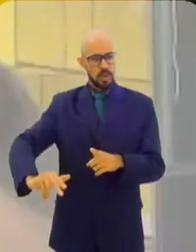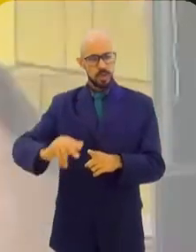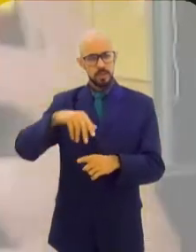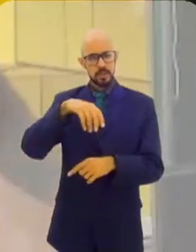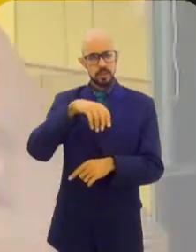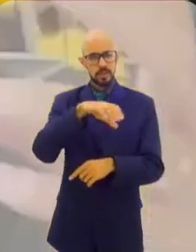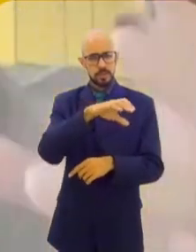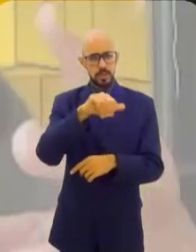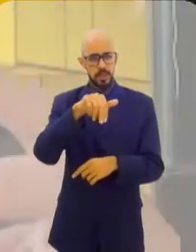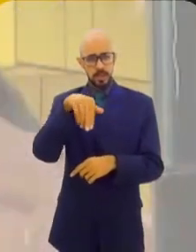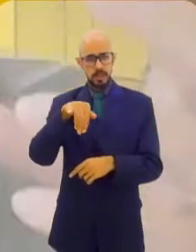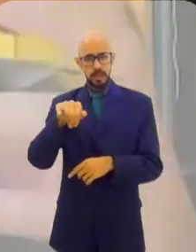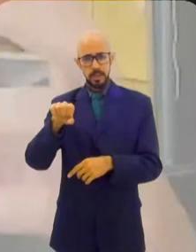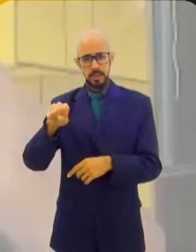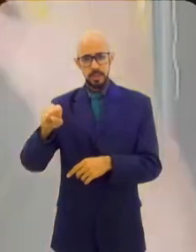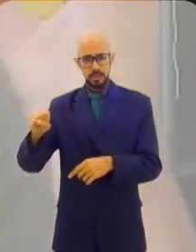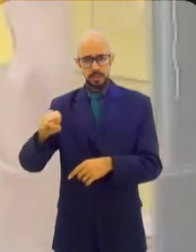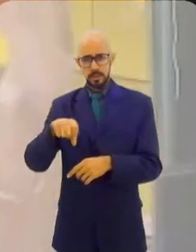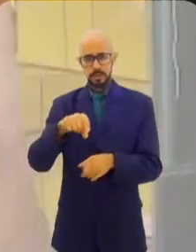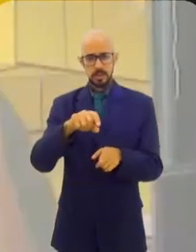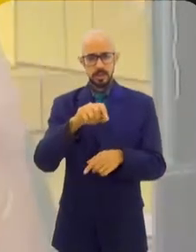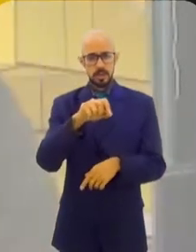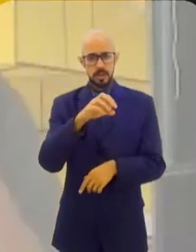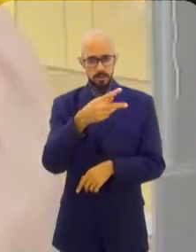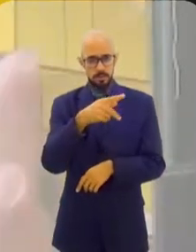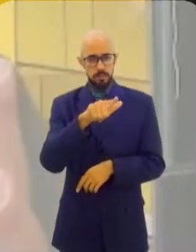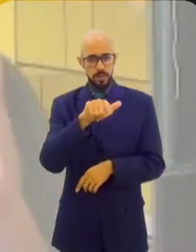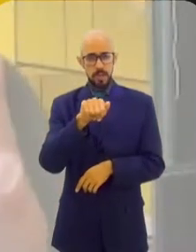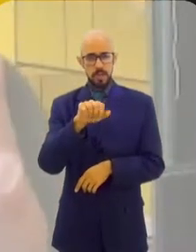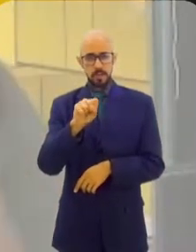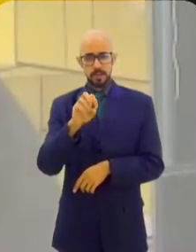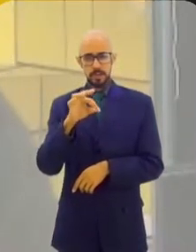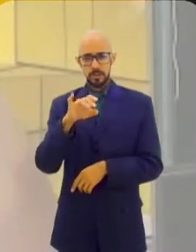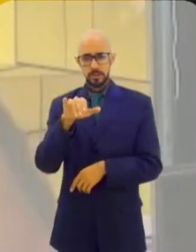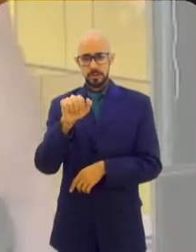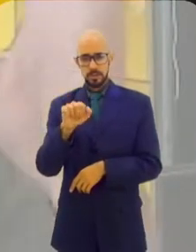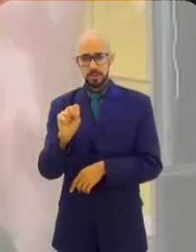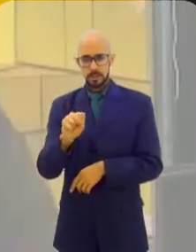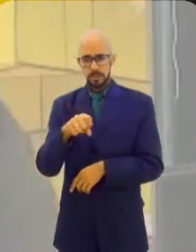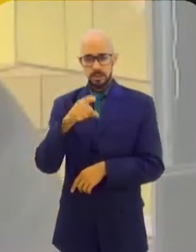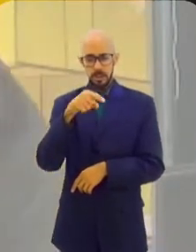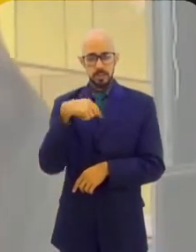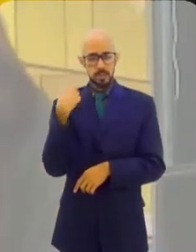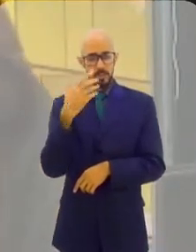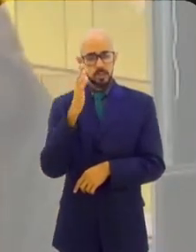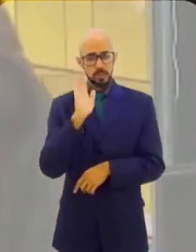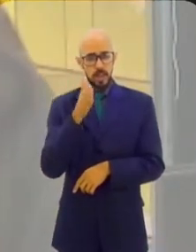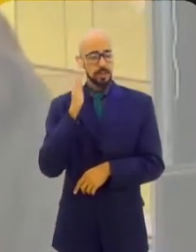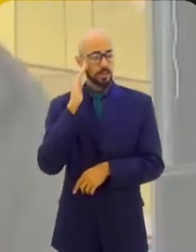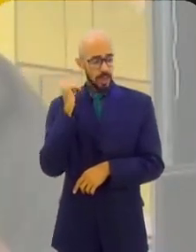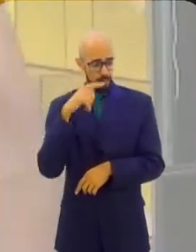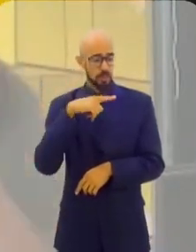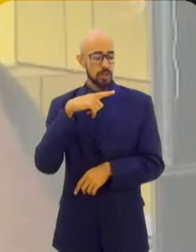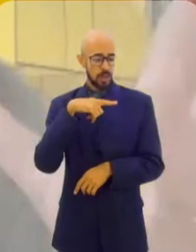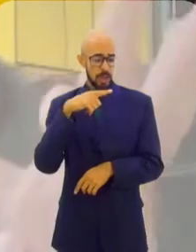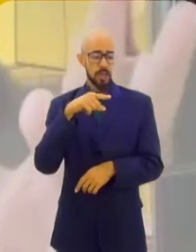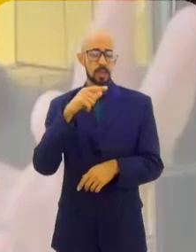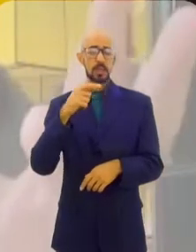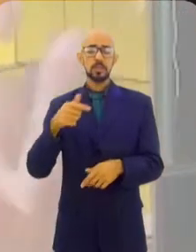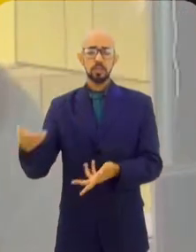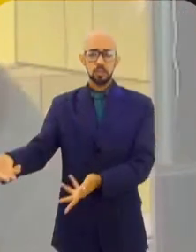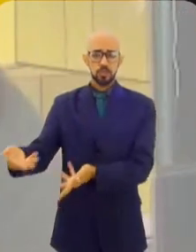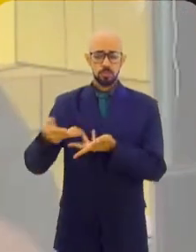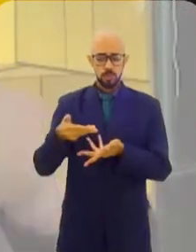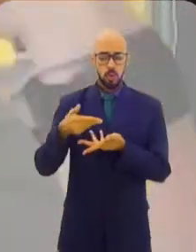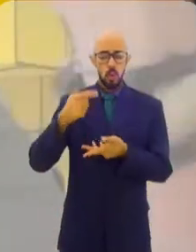plásticas que são já atividades que a gente quando pensa economia criativa a gente já imagina né que estão aí dentro desse espectro a gente